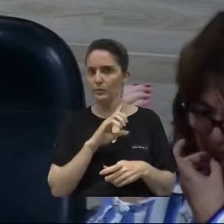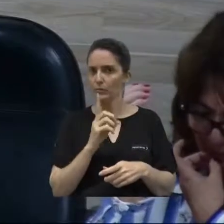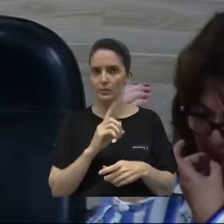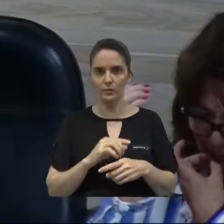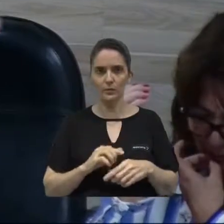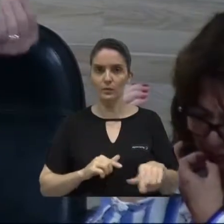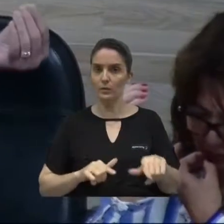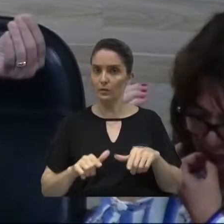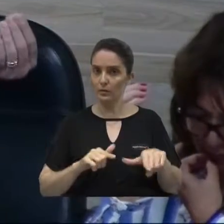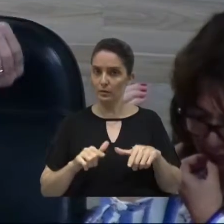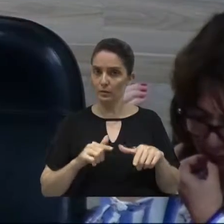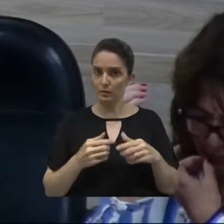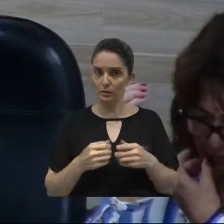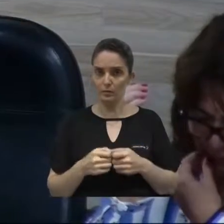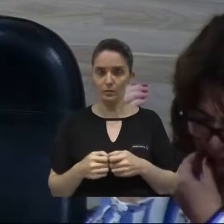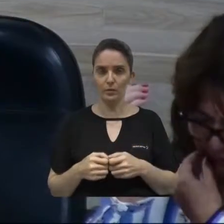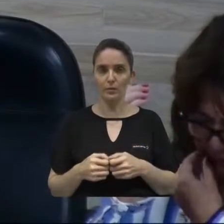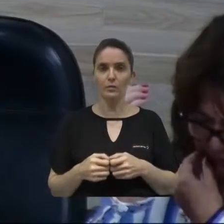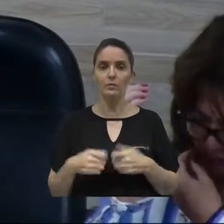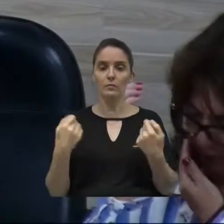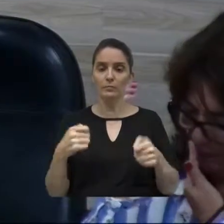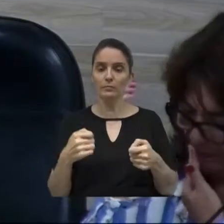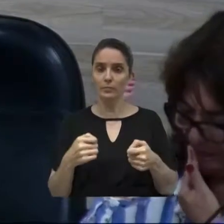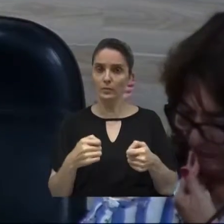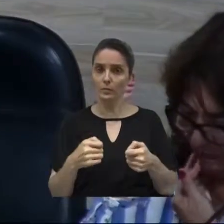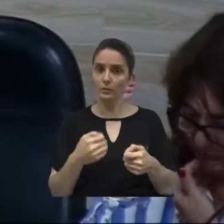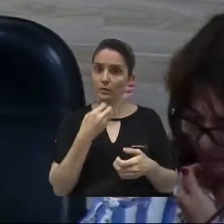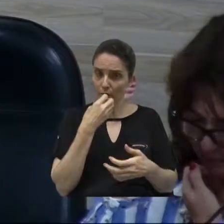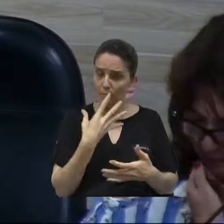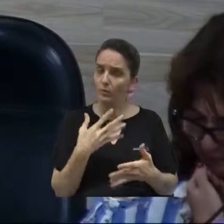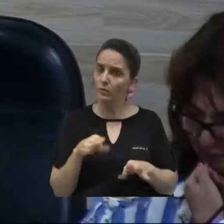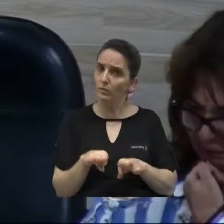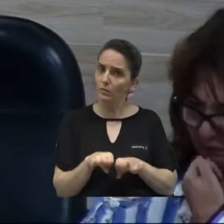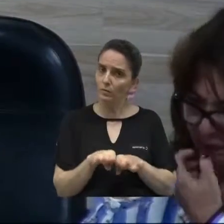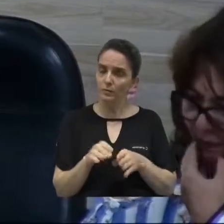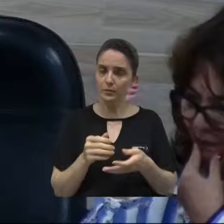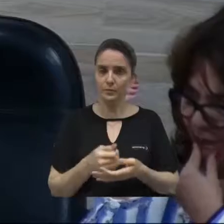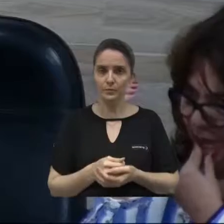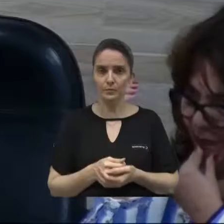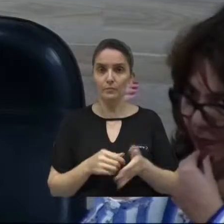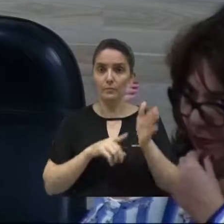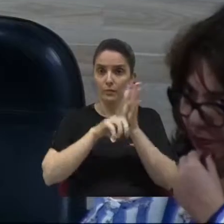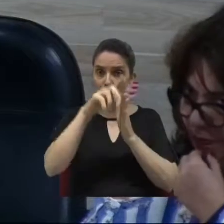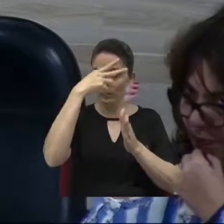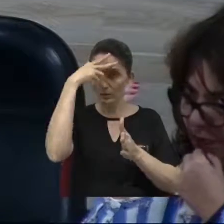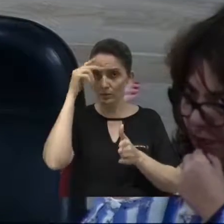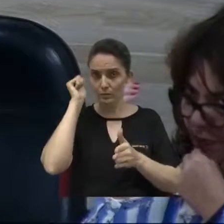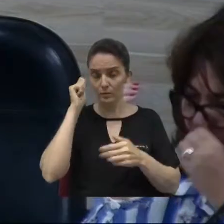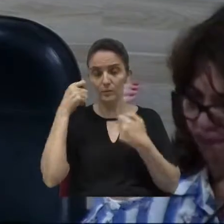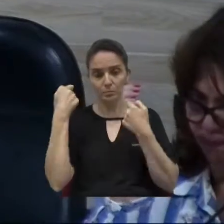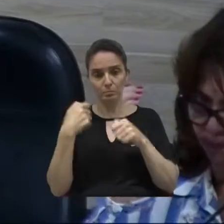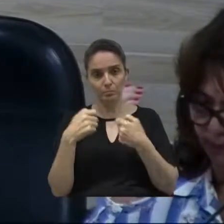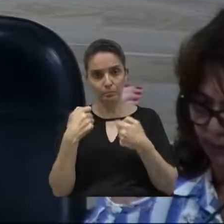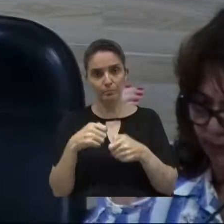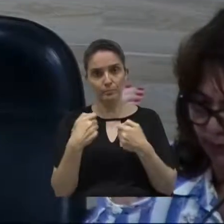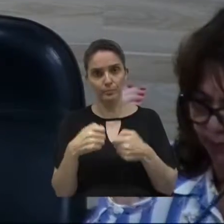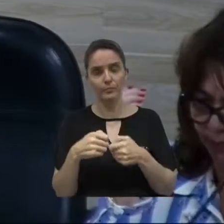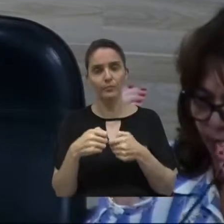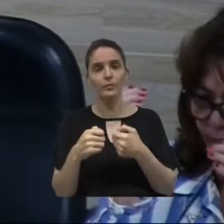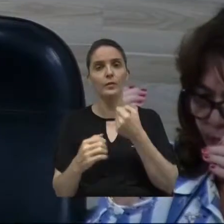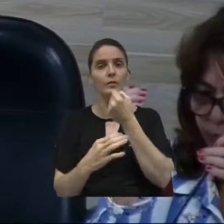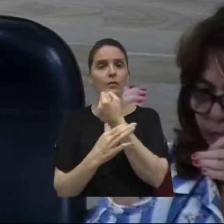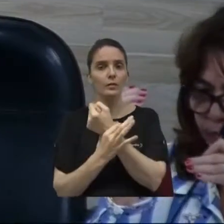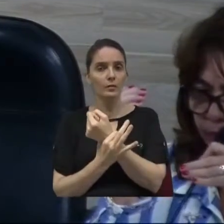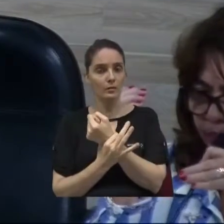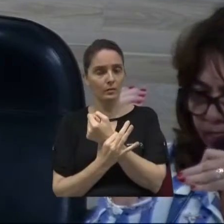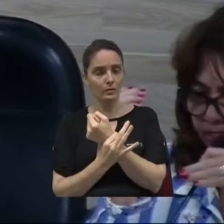que ser meio de vida e não meio de morte. Então, o requerimento vem realmente com uma real necessidade de trazer segurança, um